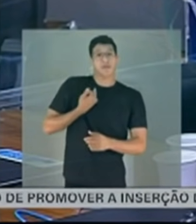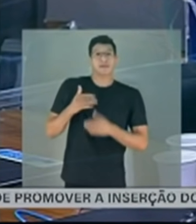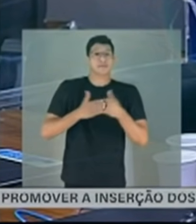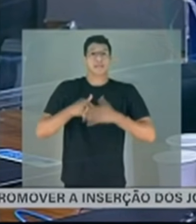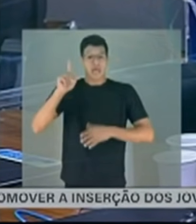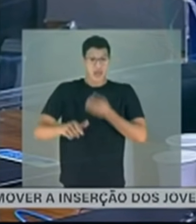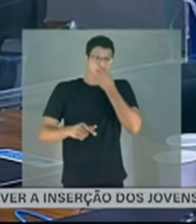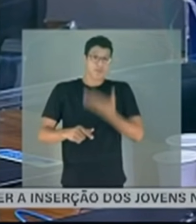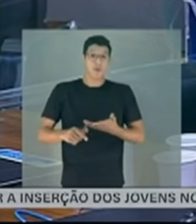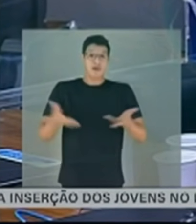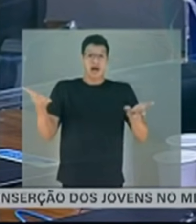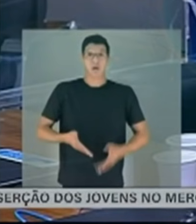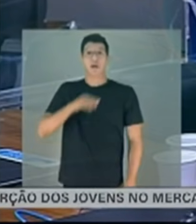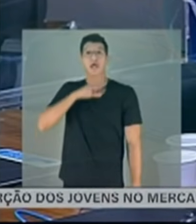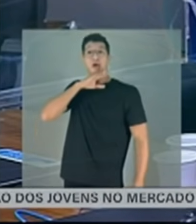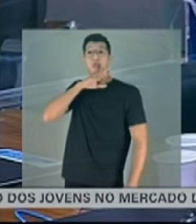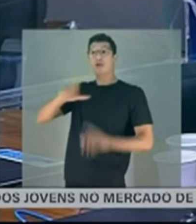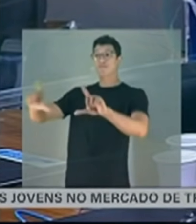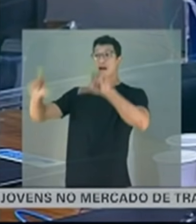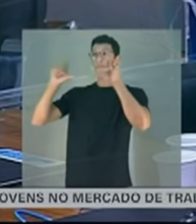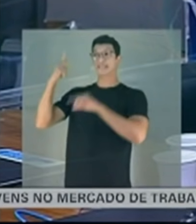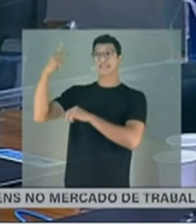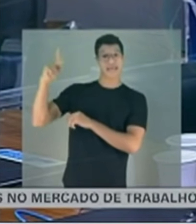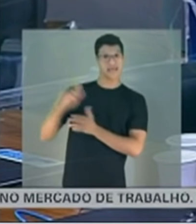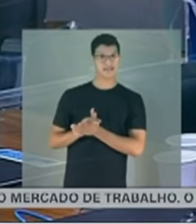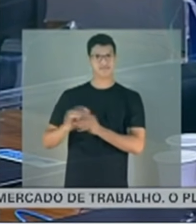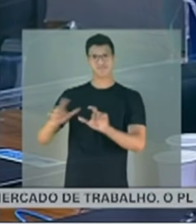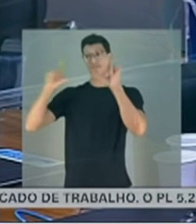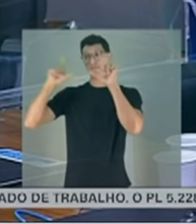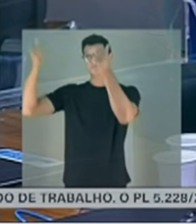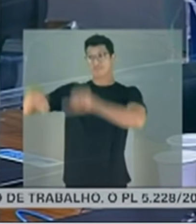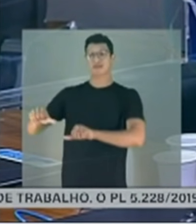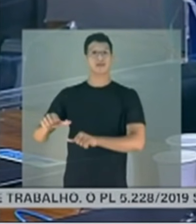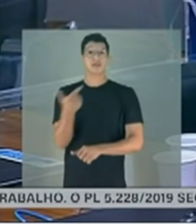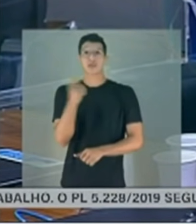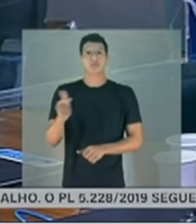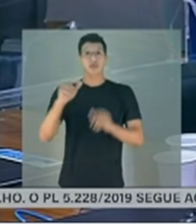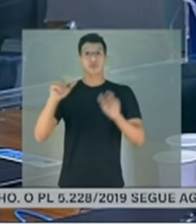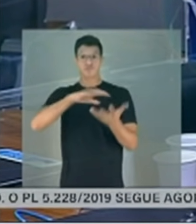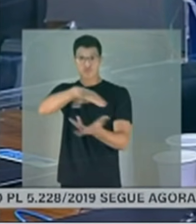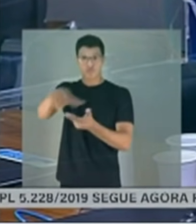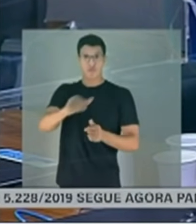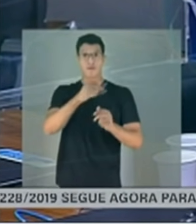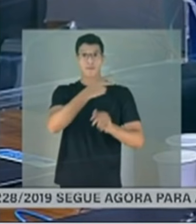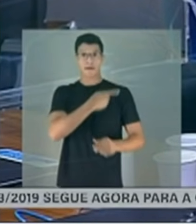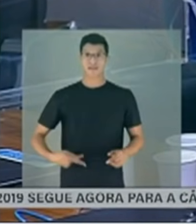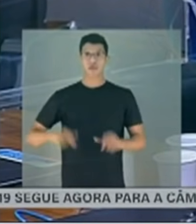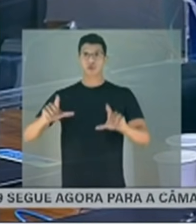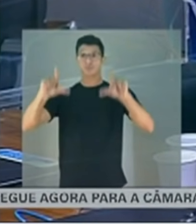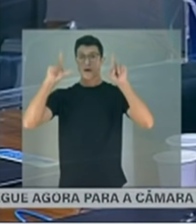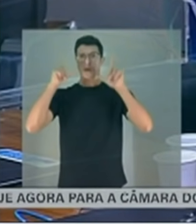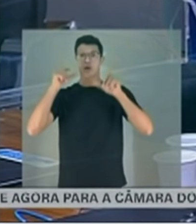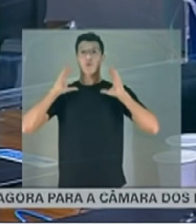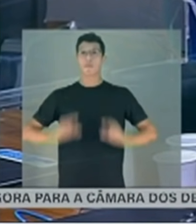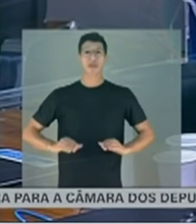bom. Agora, é ruim para ele. É ruim para ele. Não há no mundo presidente da República que haja de uma maneira